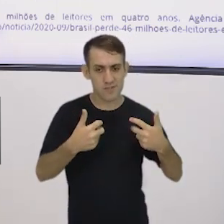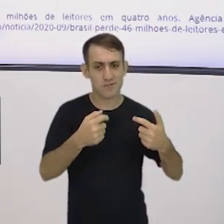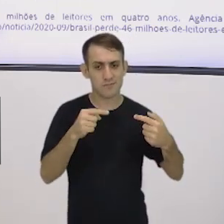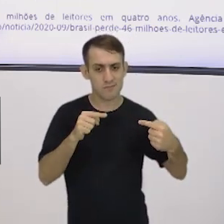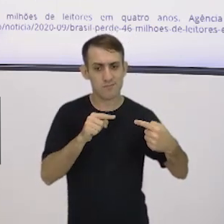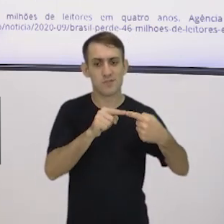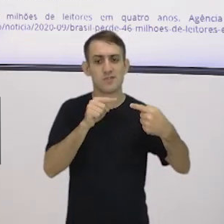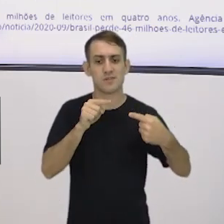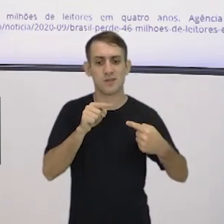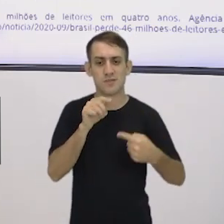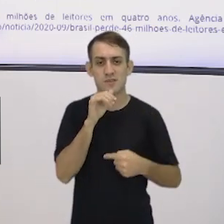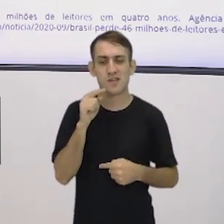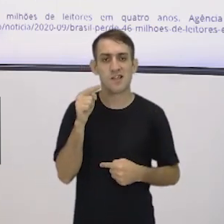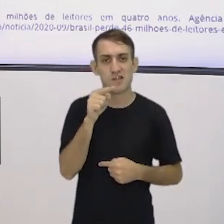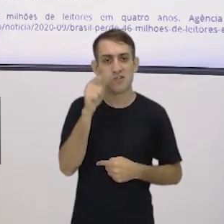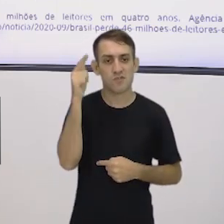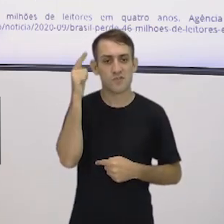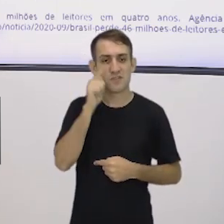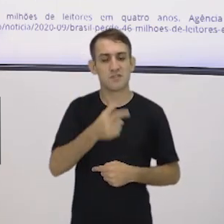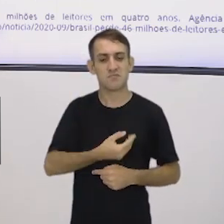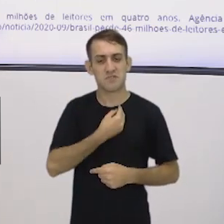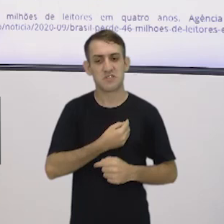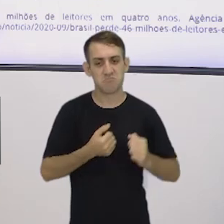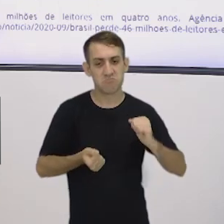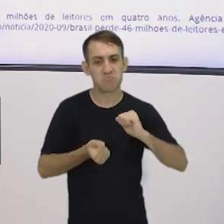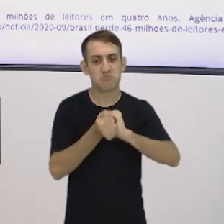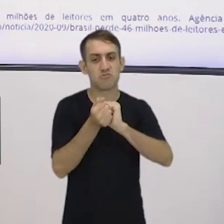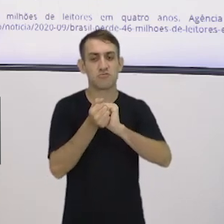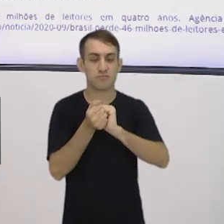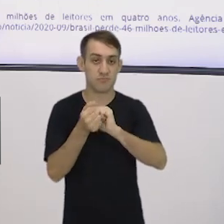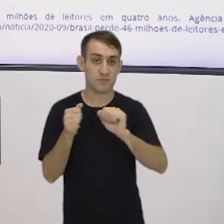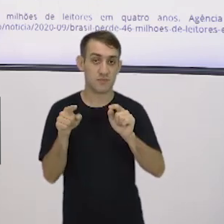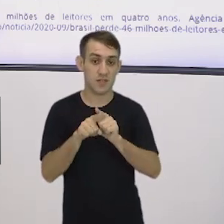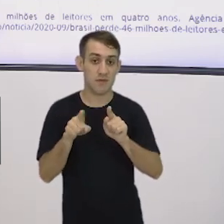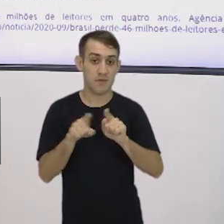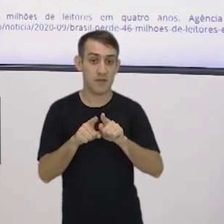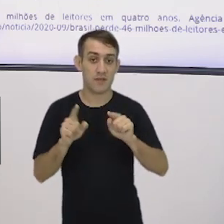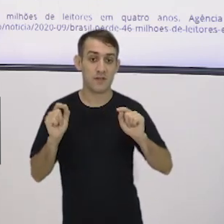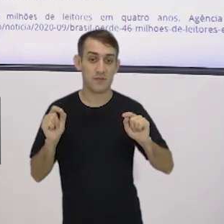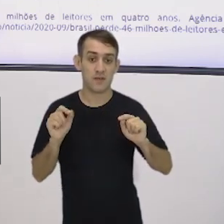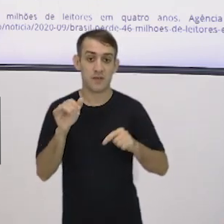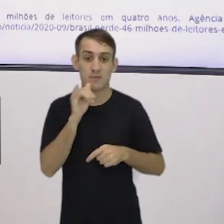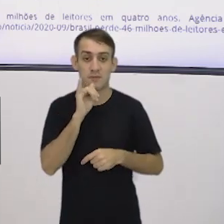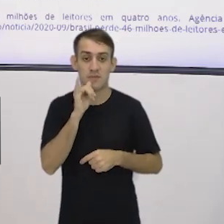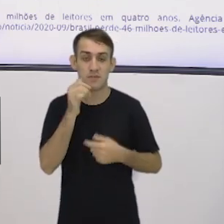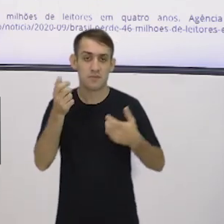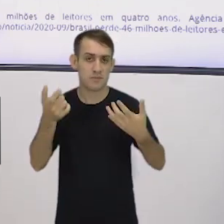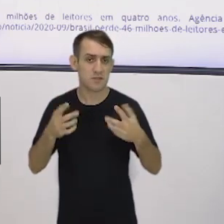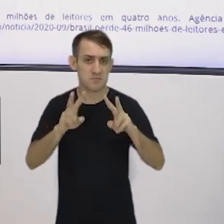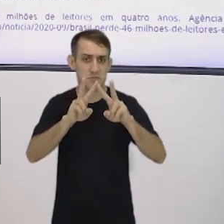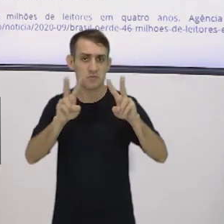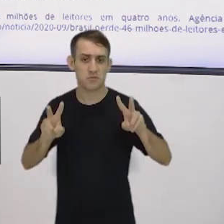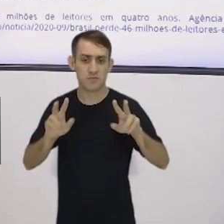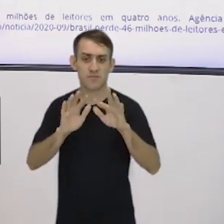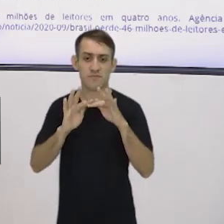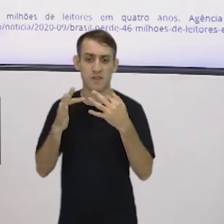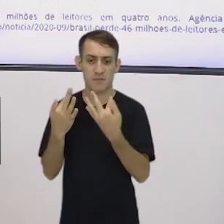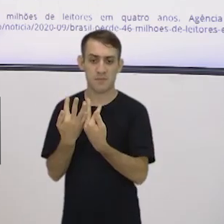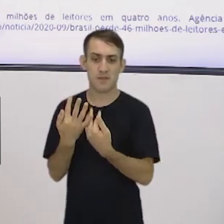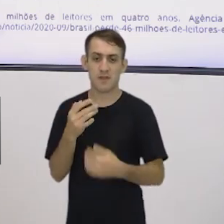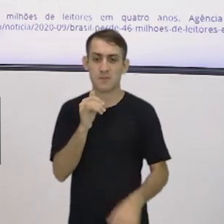aquilo faça parte da vida dela. E, em se falando de família, o